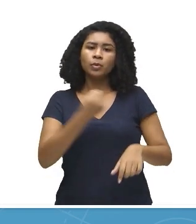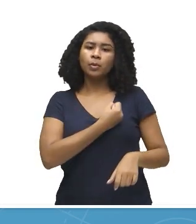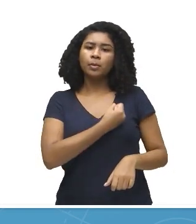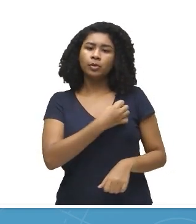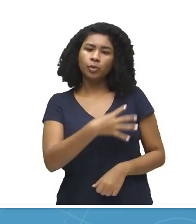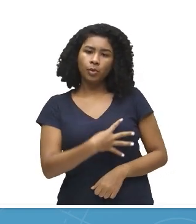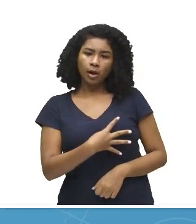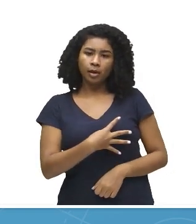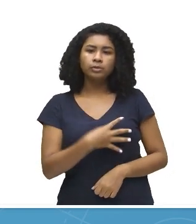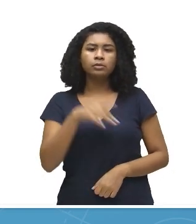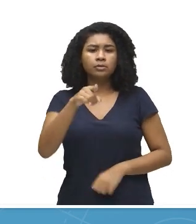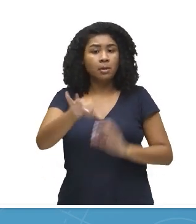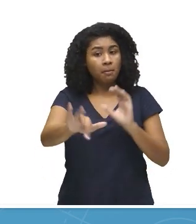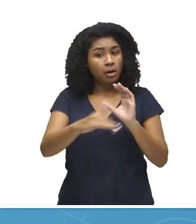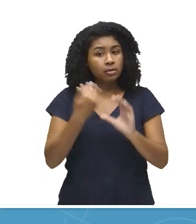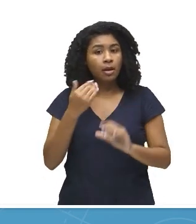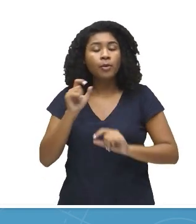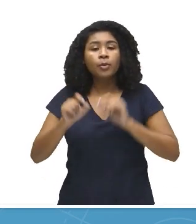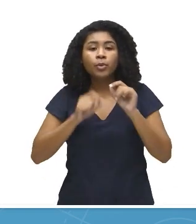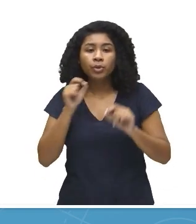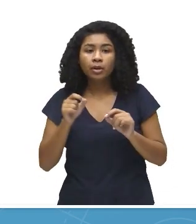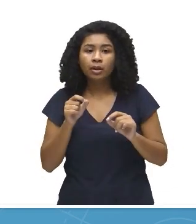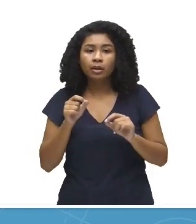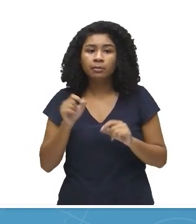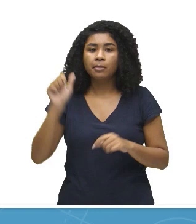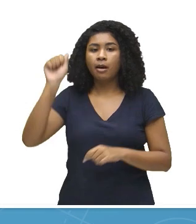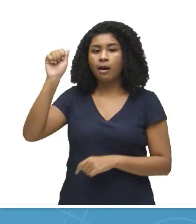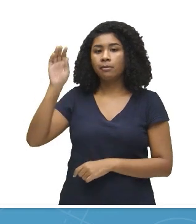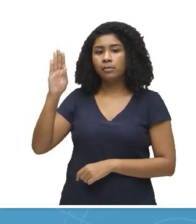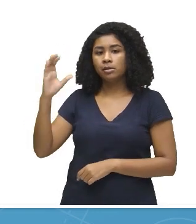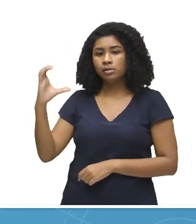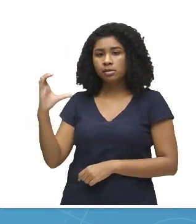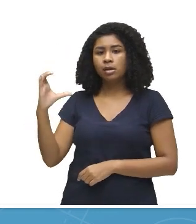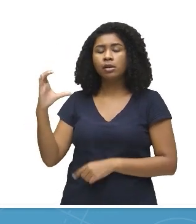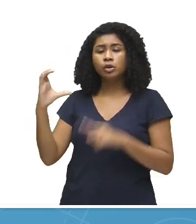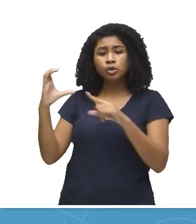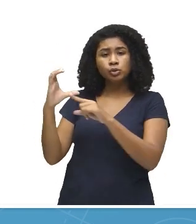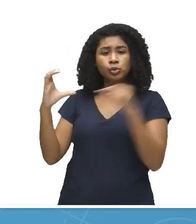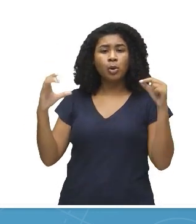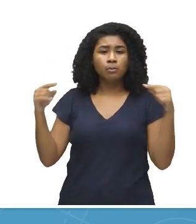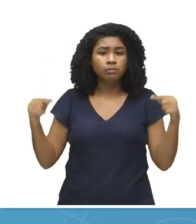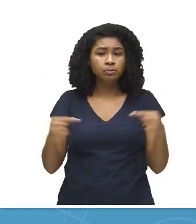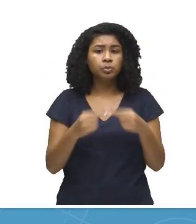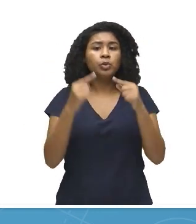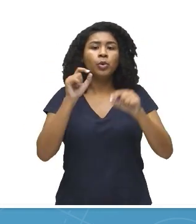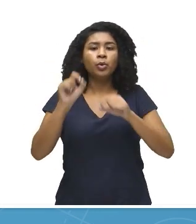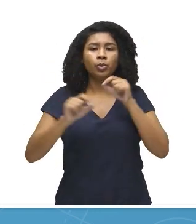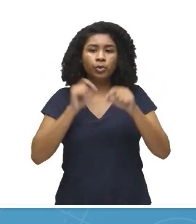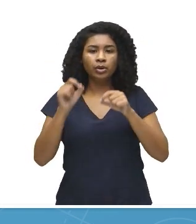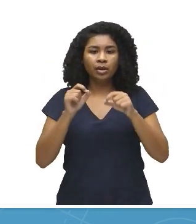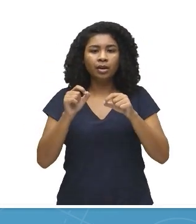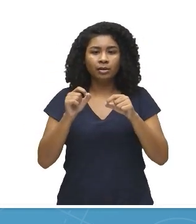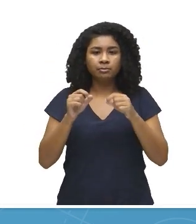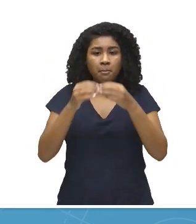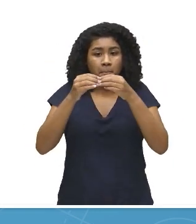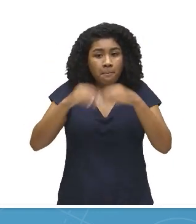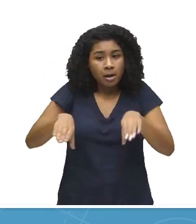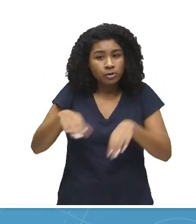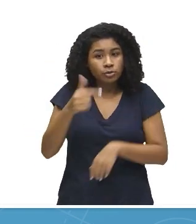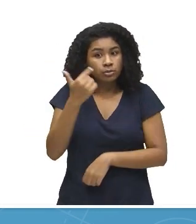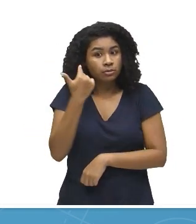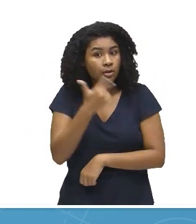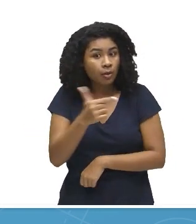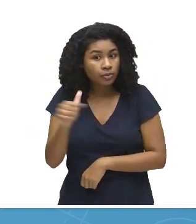vai colocar no chat apenas a alternativa que não mostra uma atividade que cause poluição, se